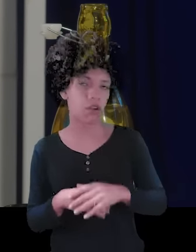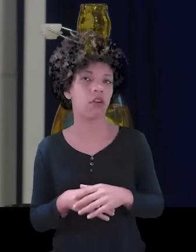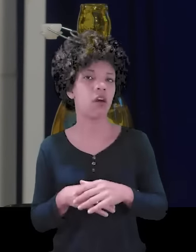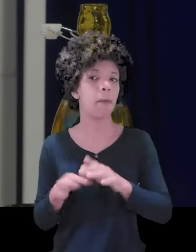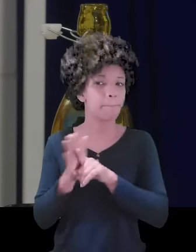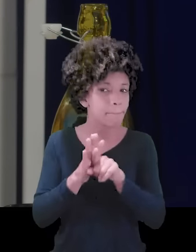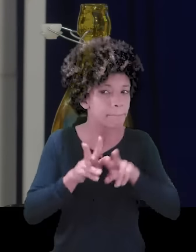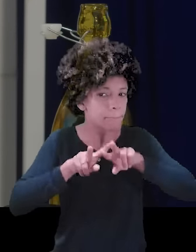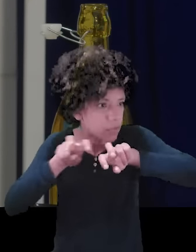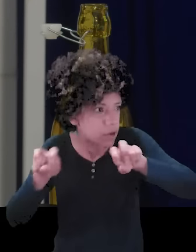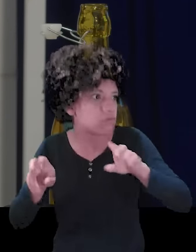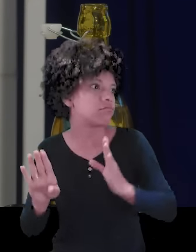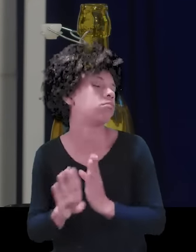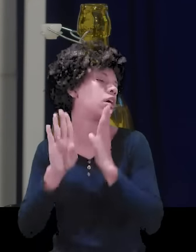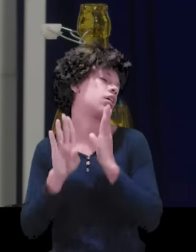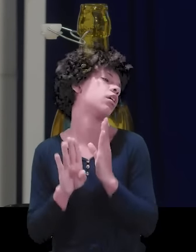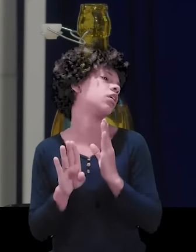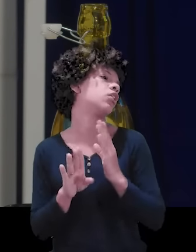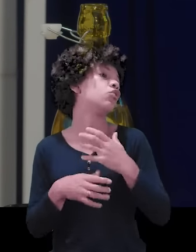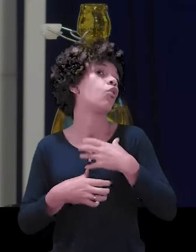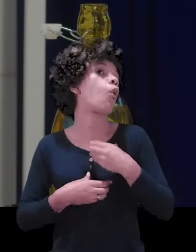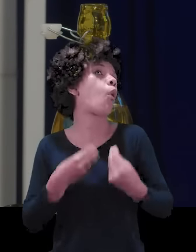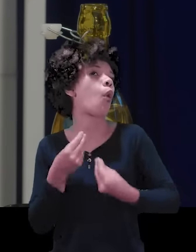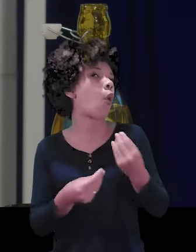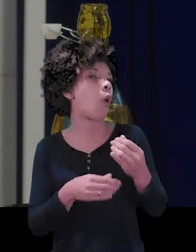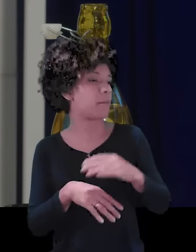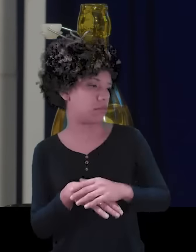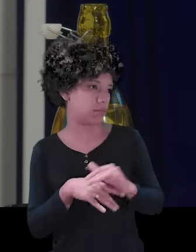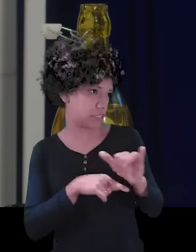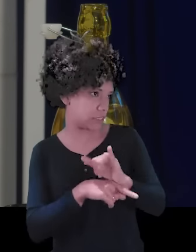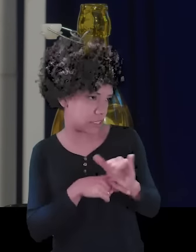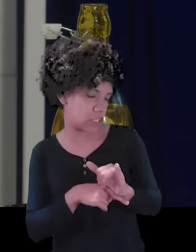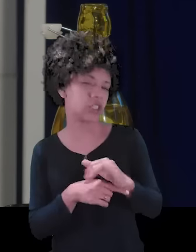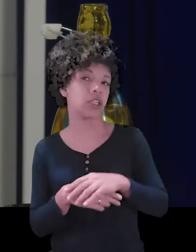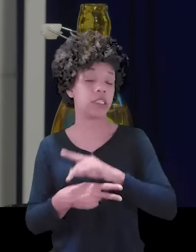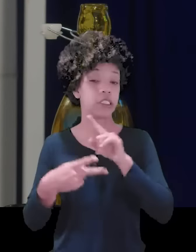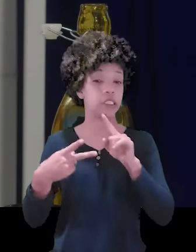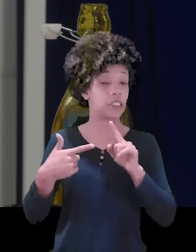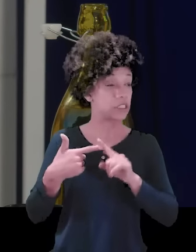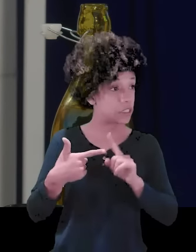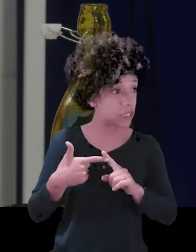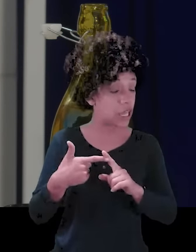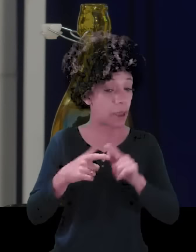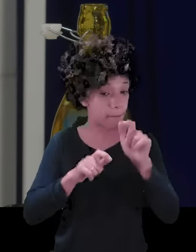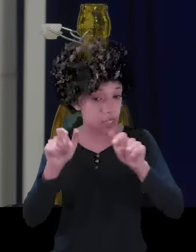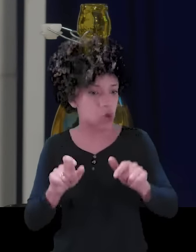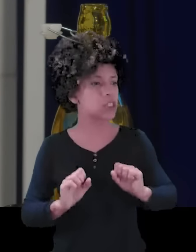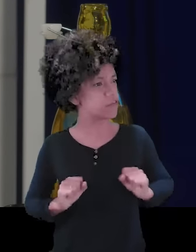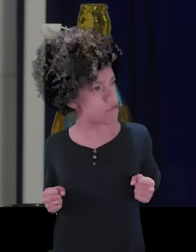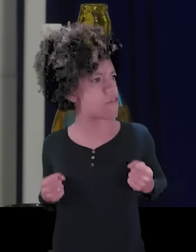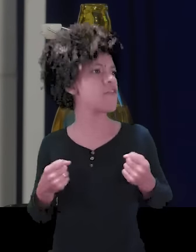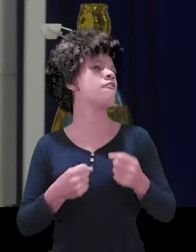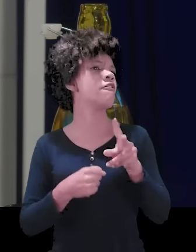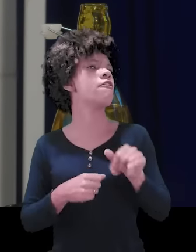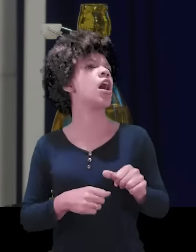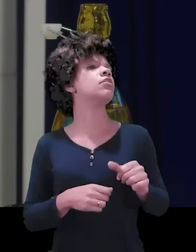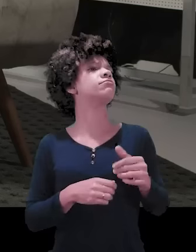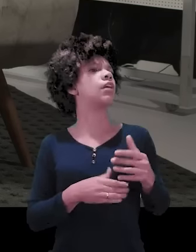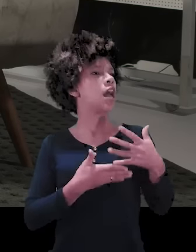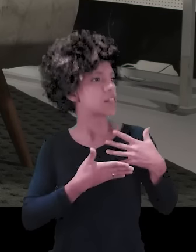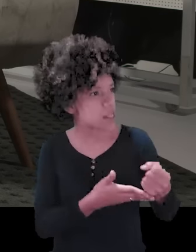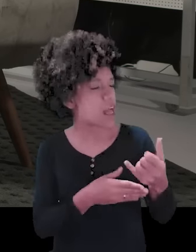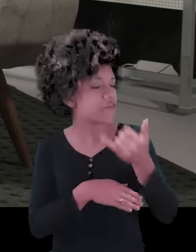né buscando soluções e de que forma o que pode usar contrato e tem pessoas são Linha de Frente que são aquelas que vão lidar com